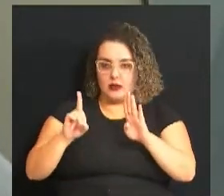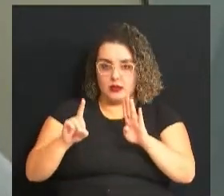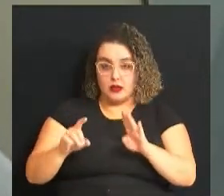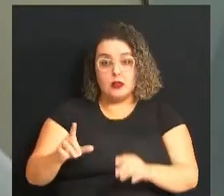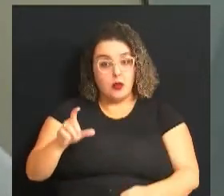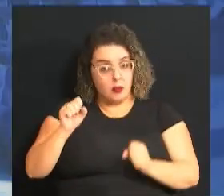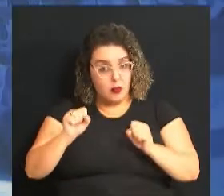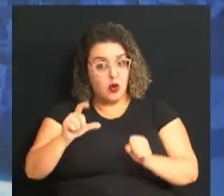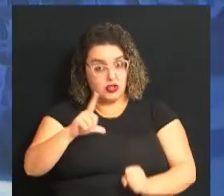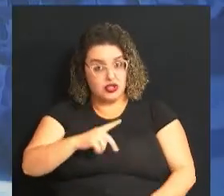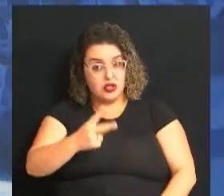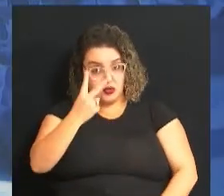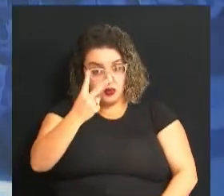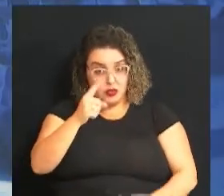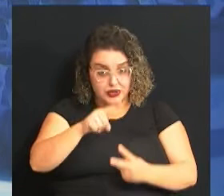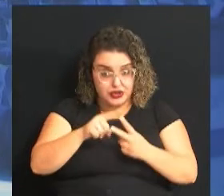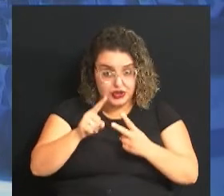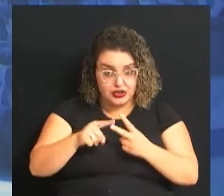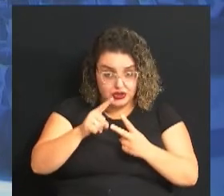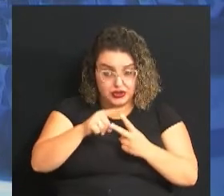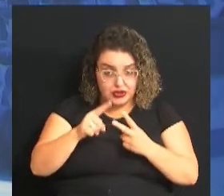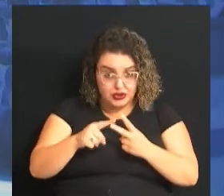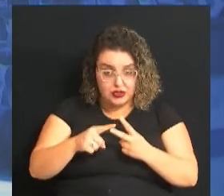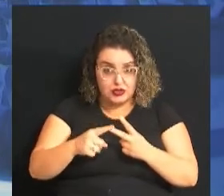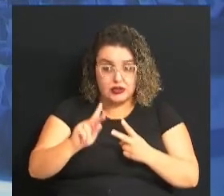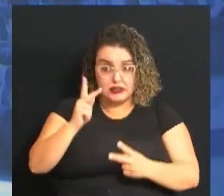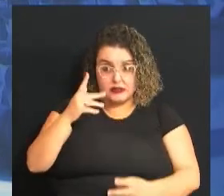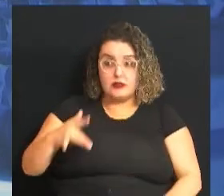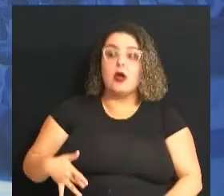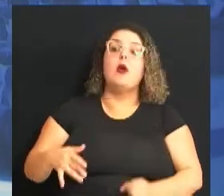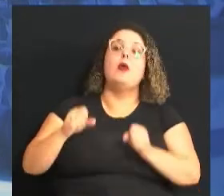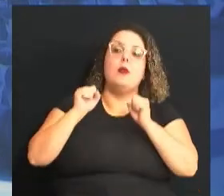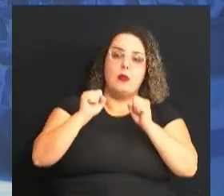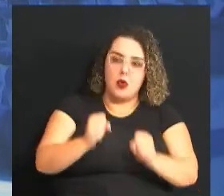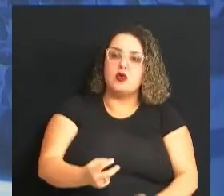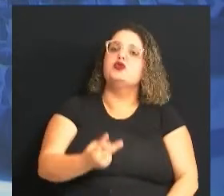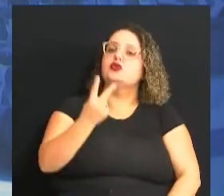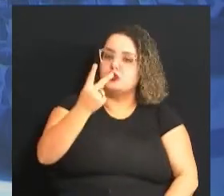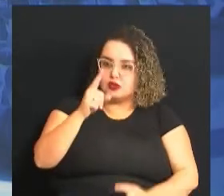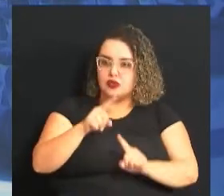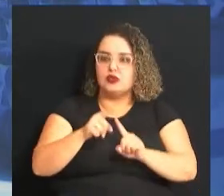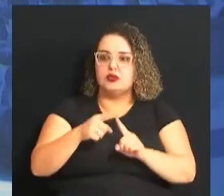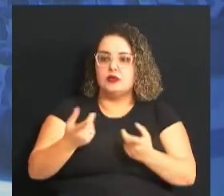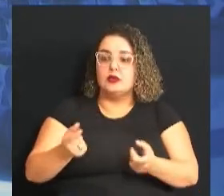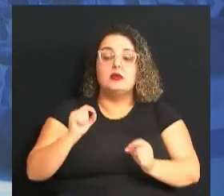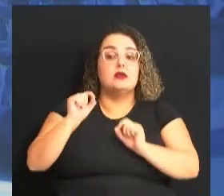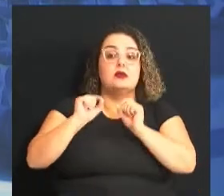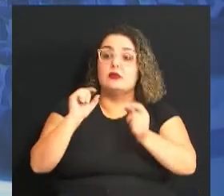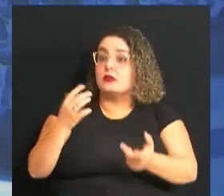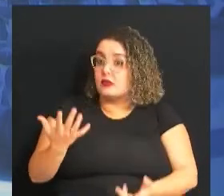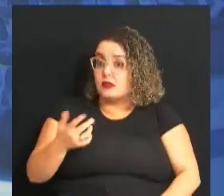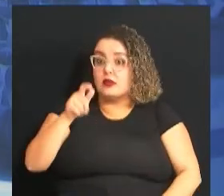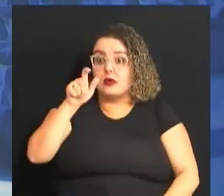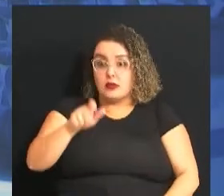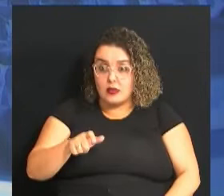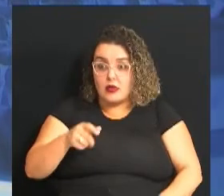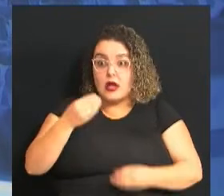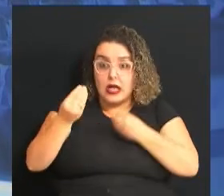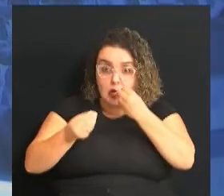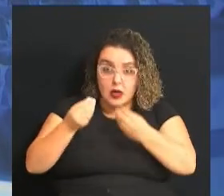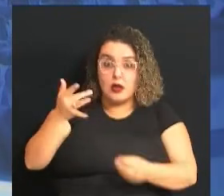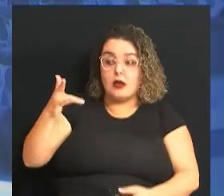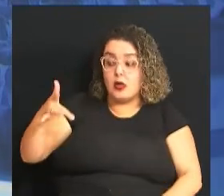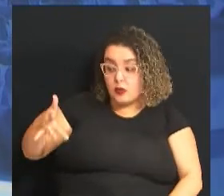hepatite ao mesmo tempo? Sim, pode ter dois tipos. E aí, o que que acontece com essa pessoa? Como fica o fígado